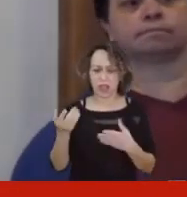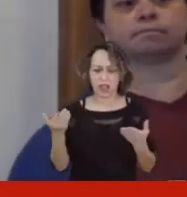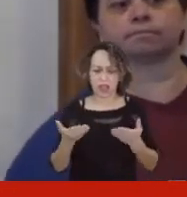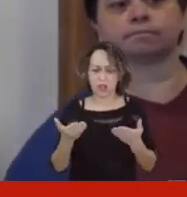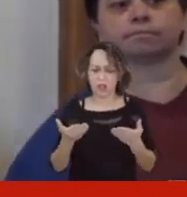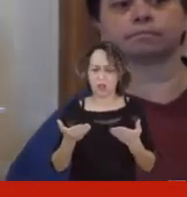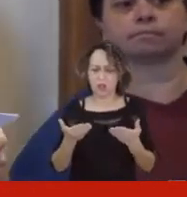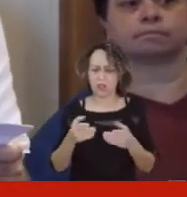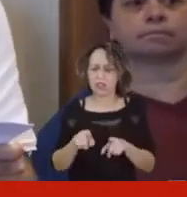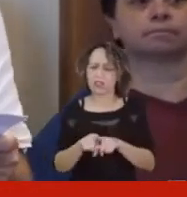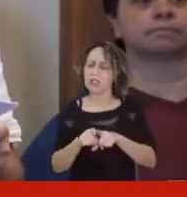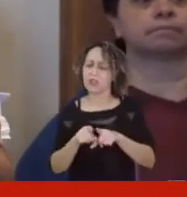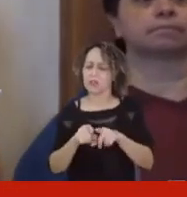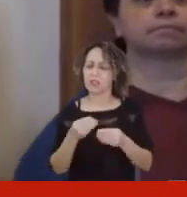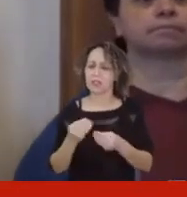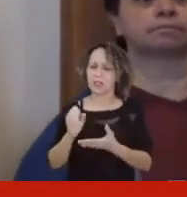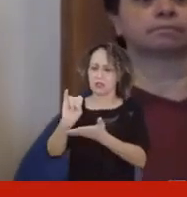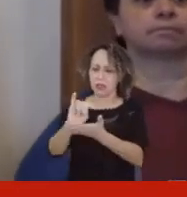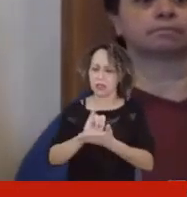e exportação, rapidamente.